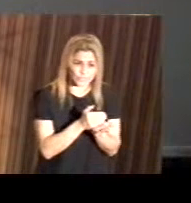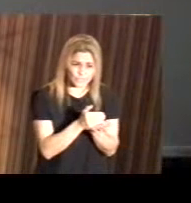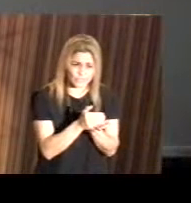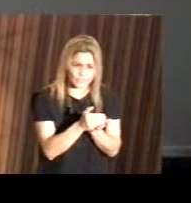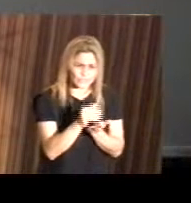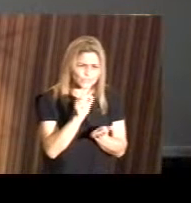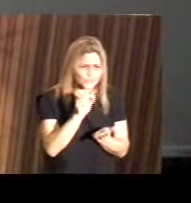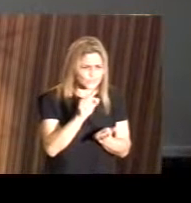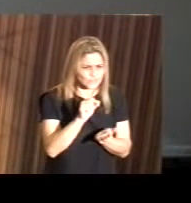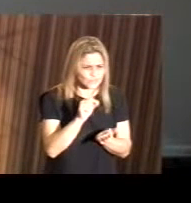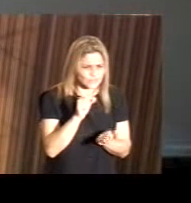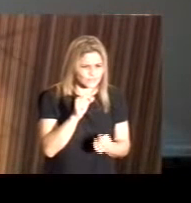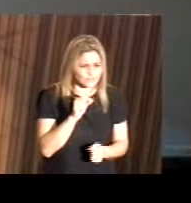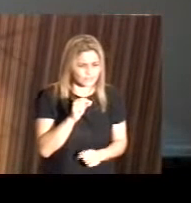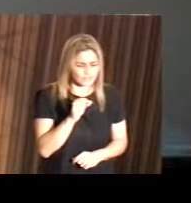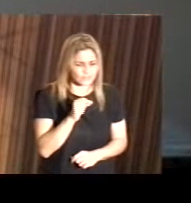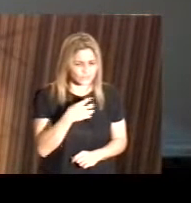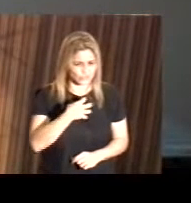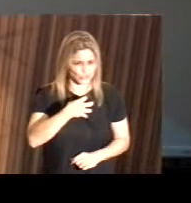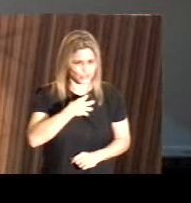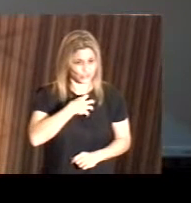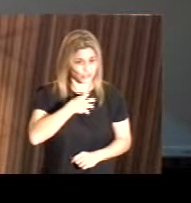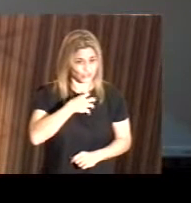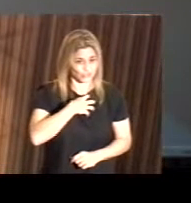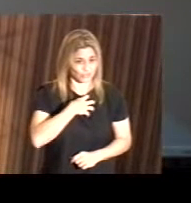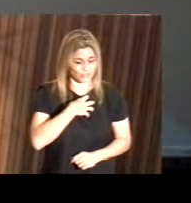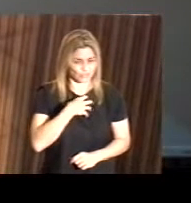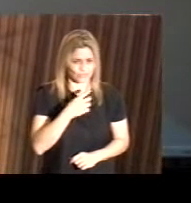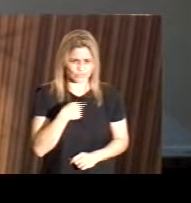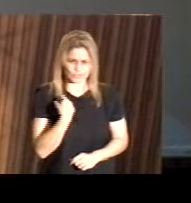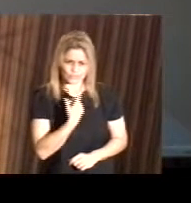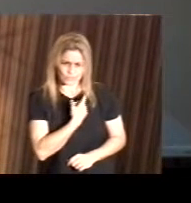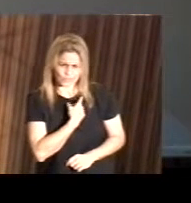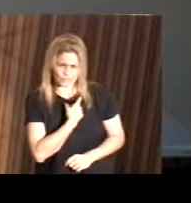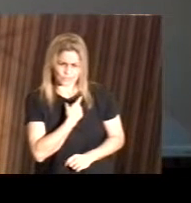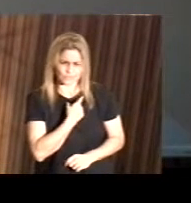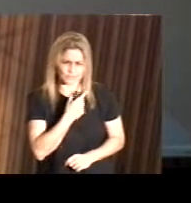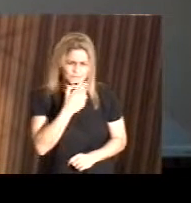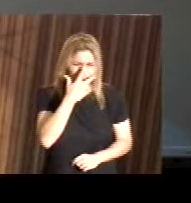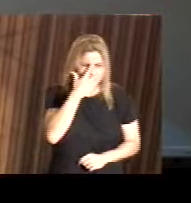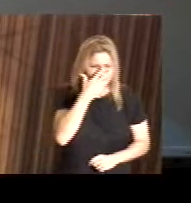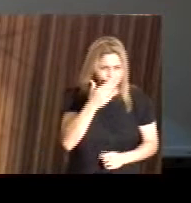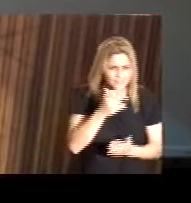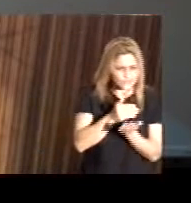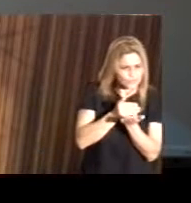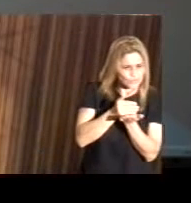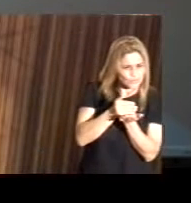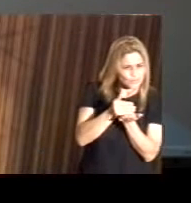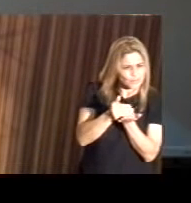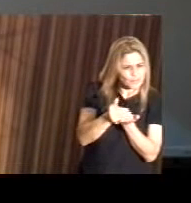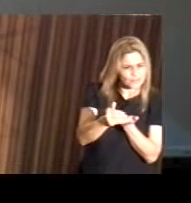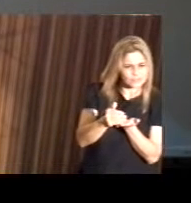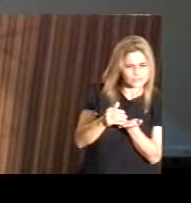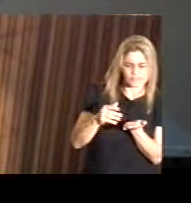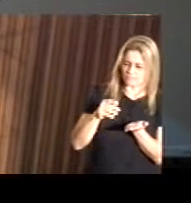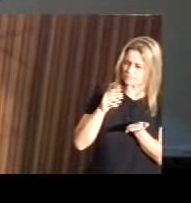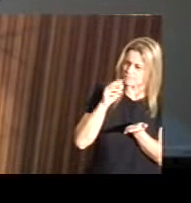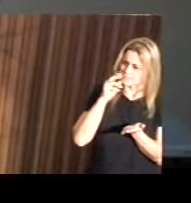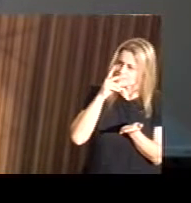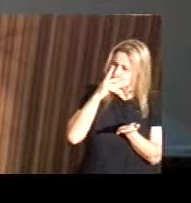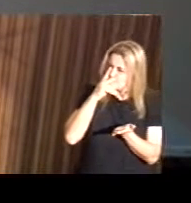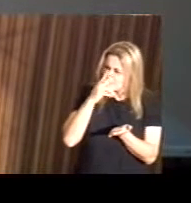o jeitão de viver daqueles que não têm a Deus, a gente vai se afastando de